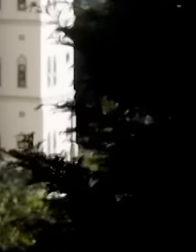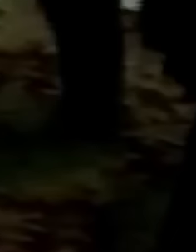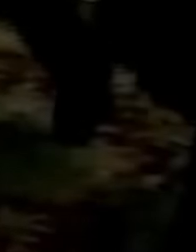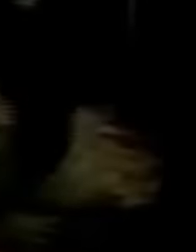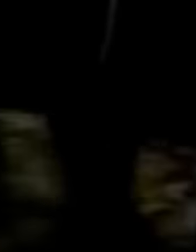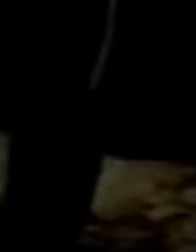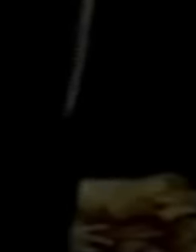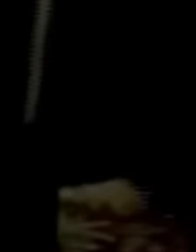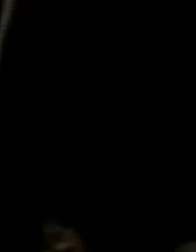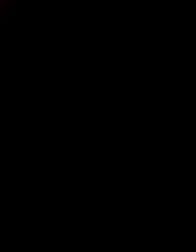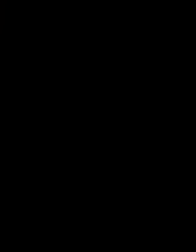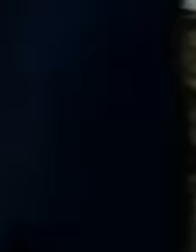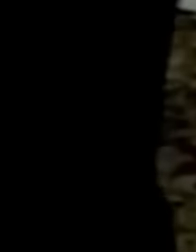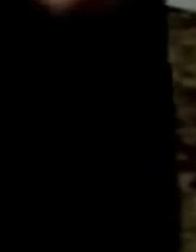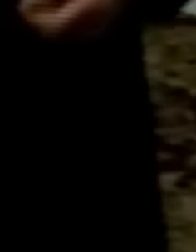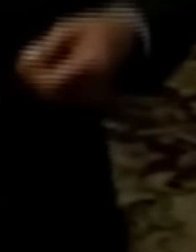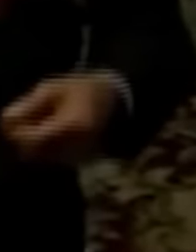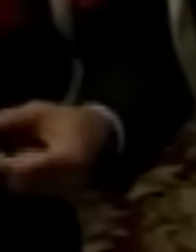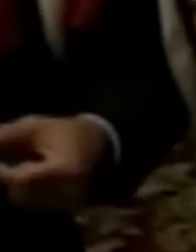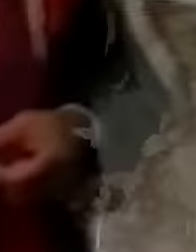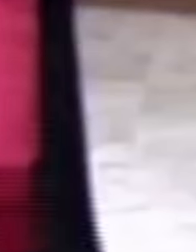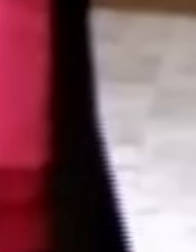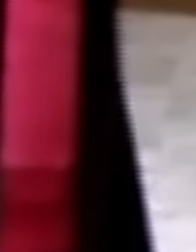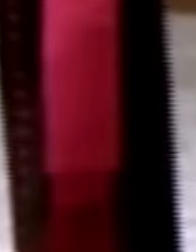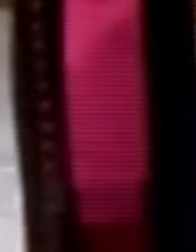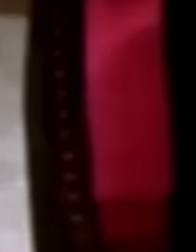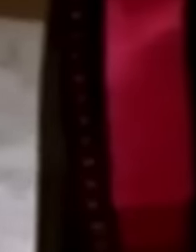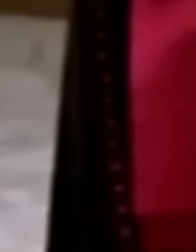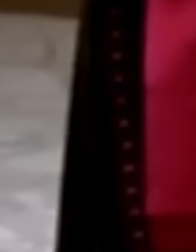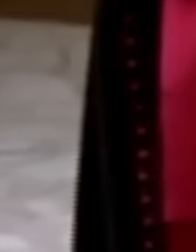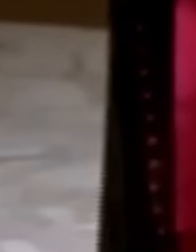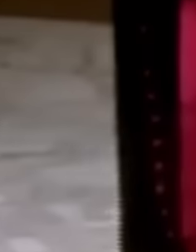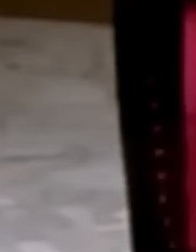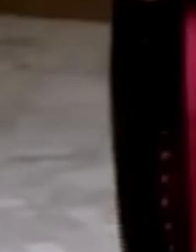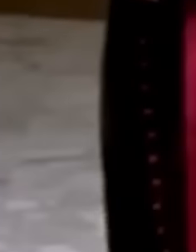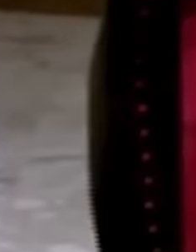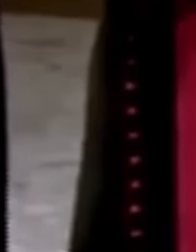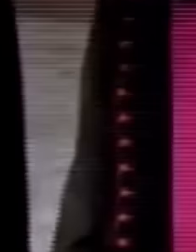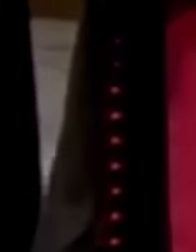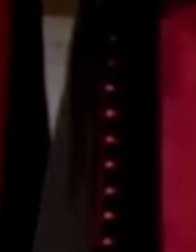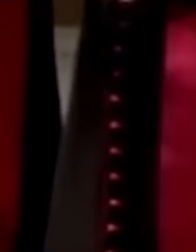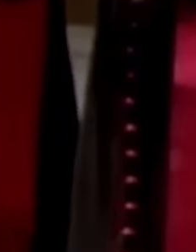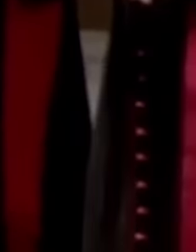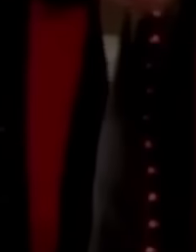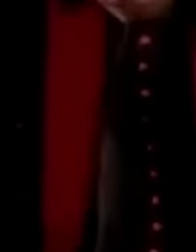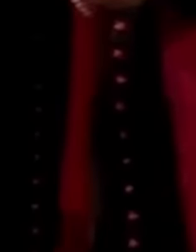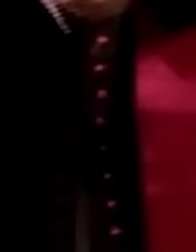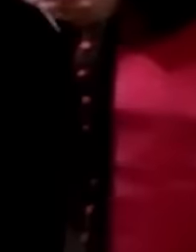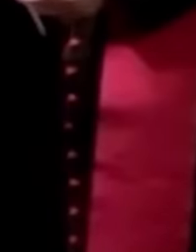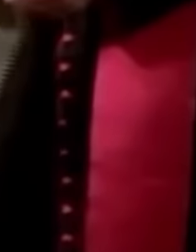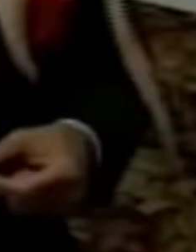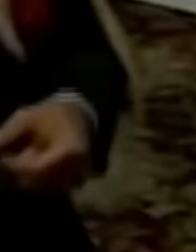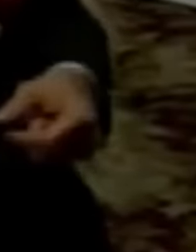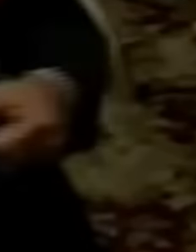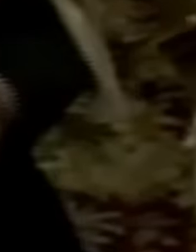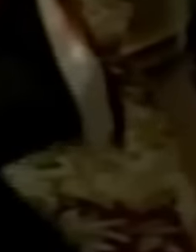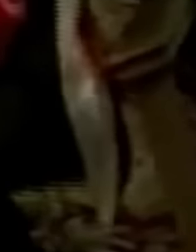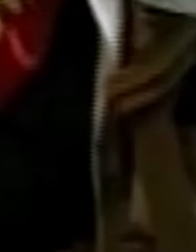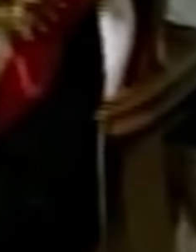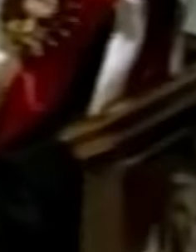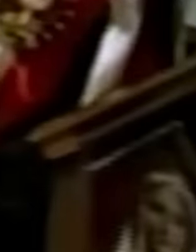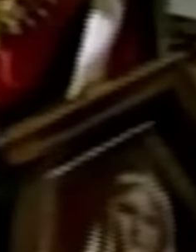2001, a Sua Santidade São João Paulo II dava a aprovação pontifícia àquele pequeno broto que Monsenhor